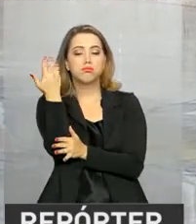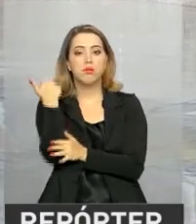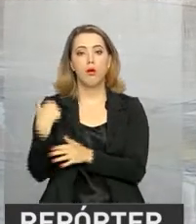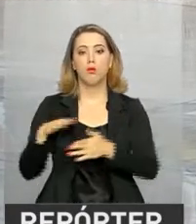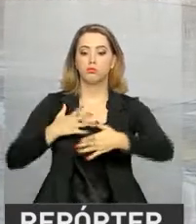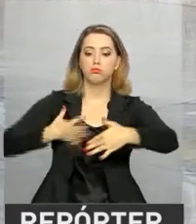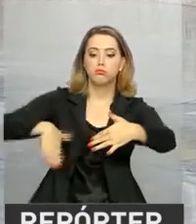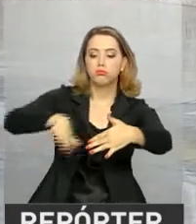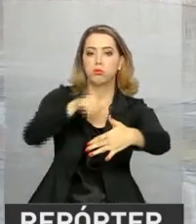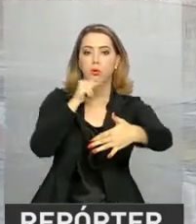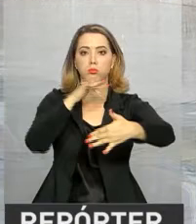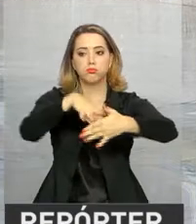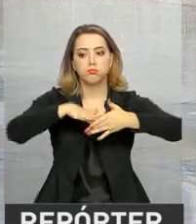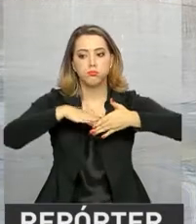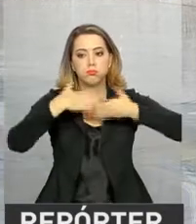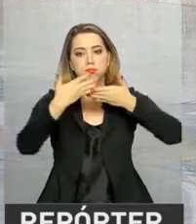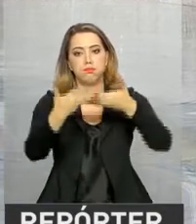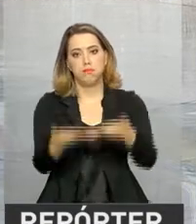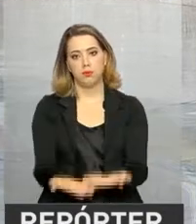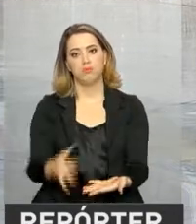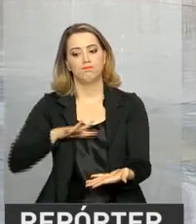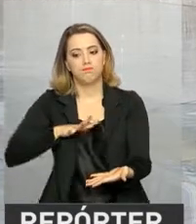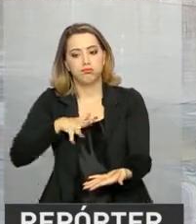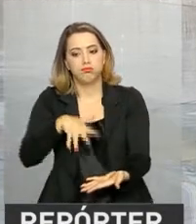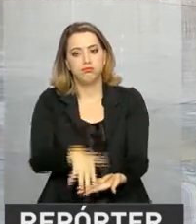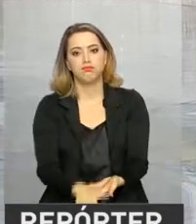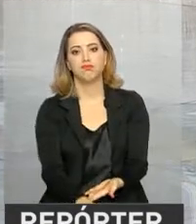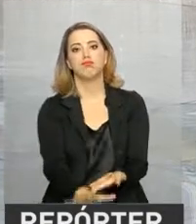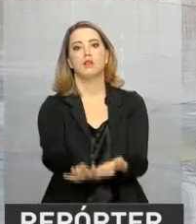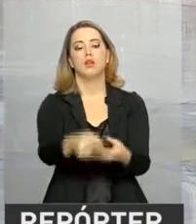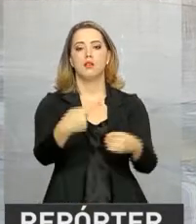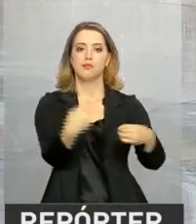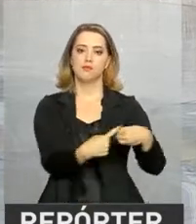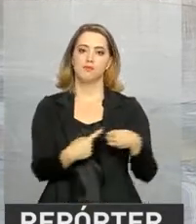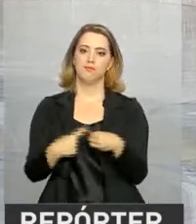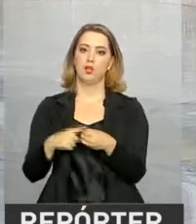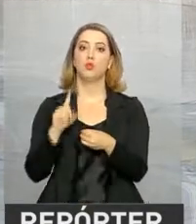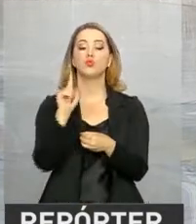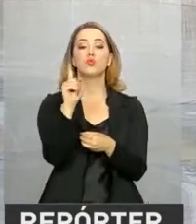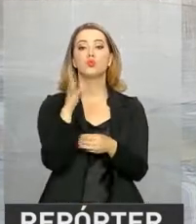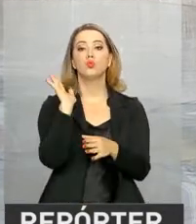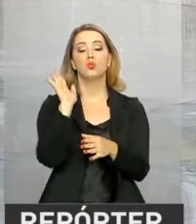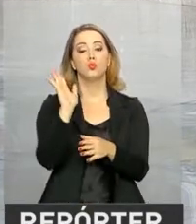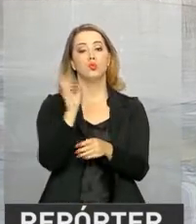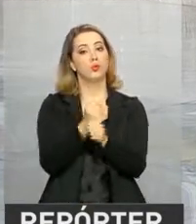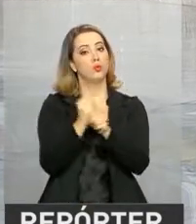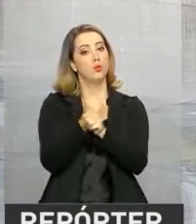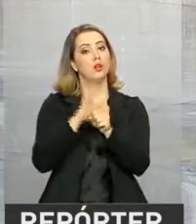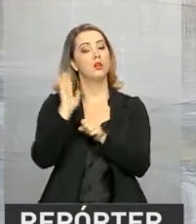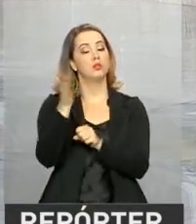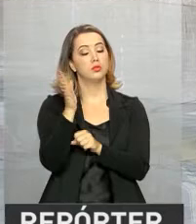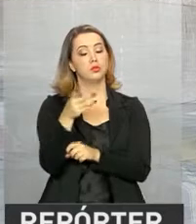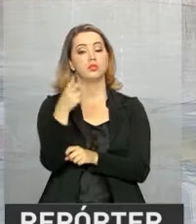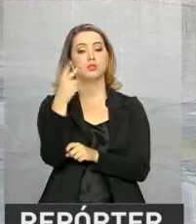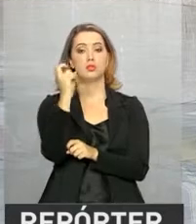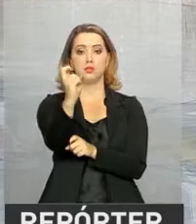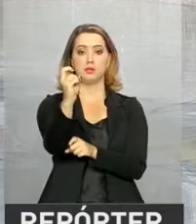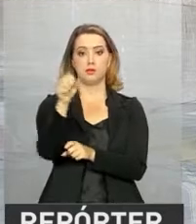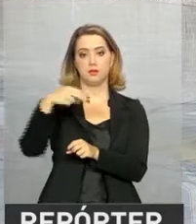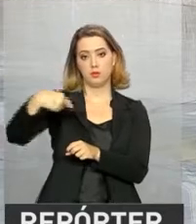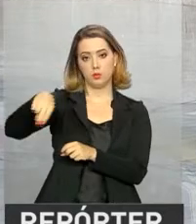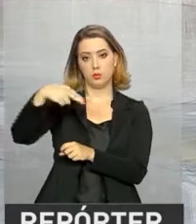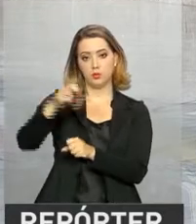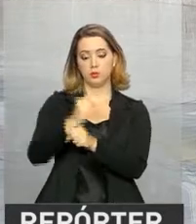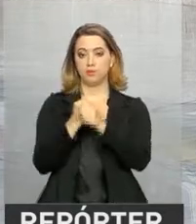desastre ambiental ele completa um ano depois de amanhã no sábado ele ocorreu em 5 de novembro do ano passado